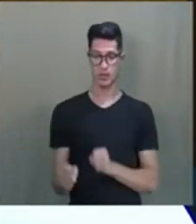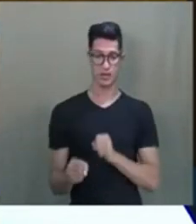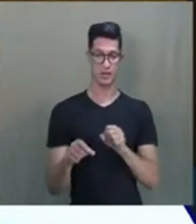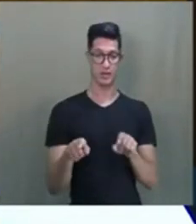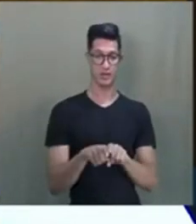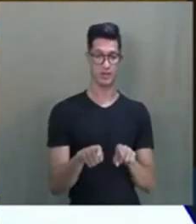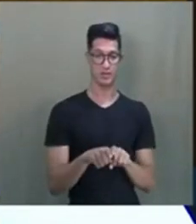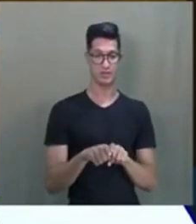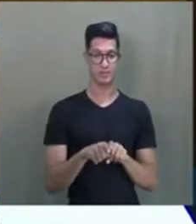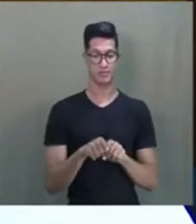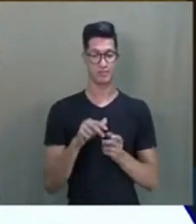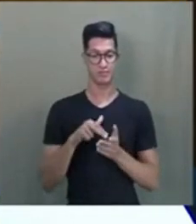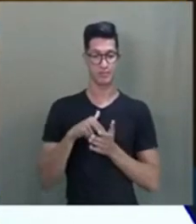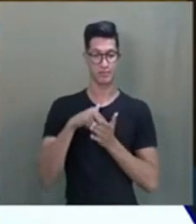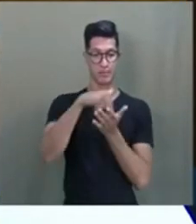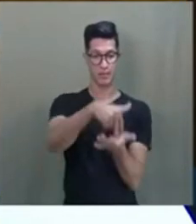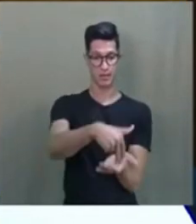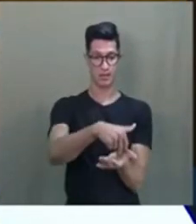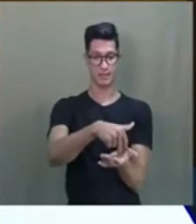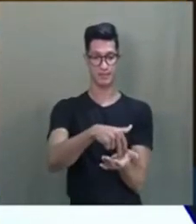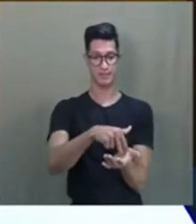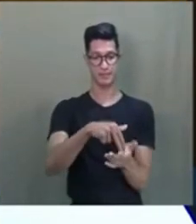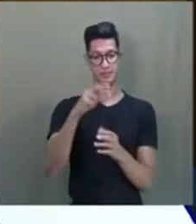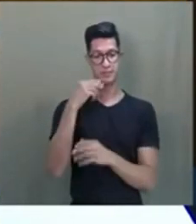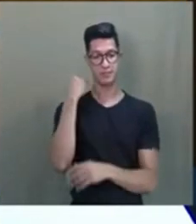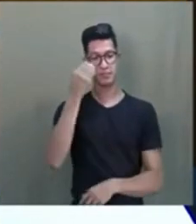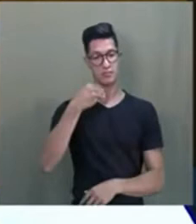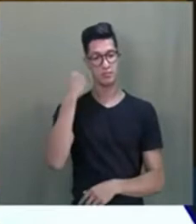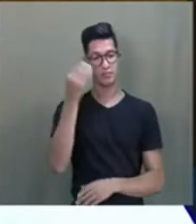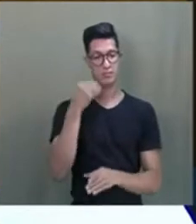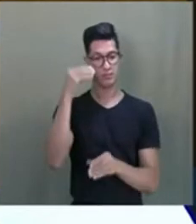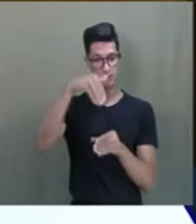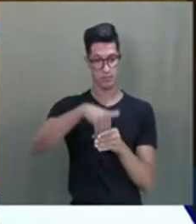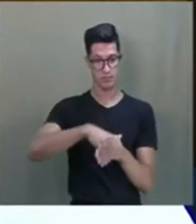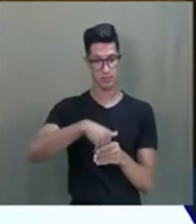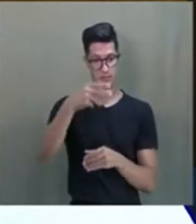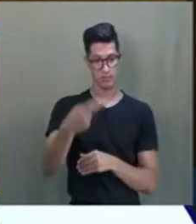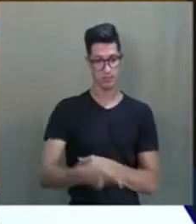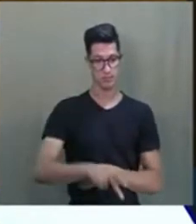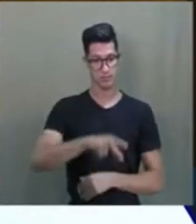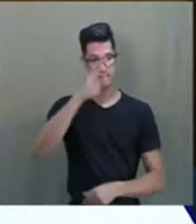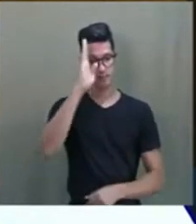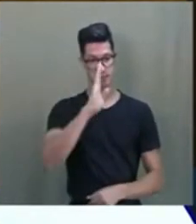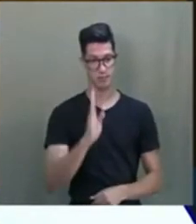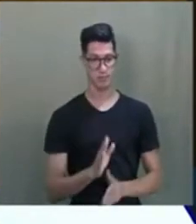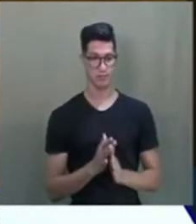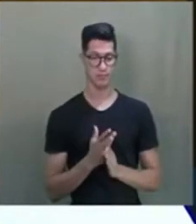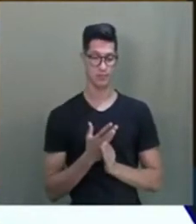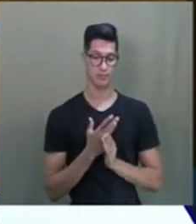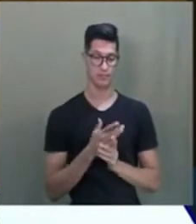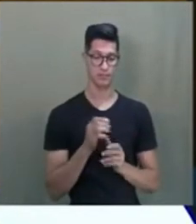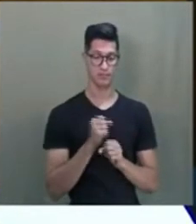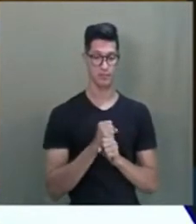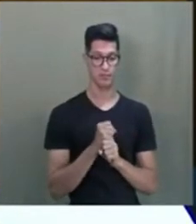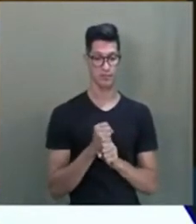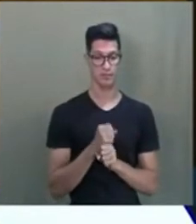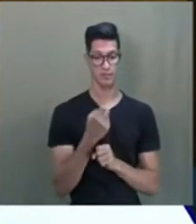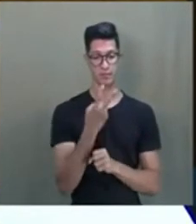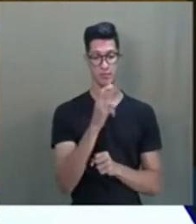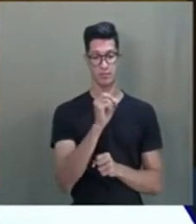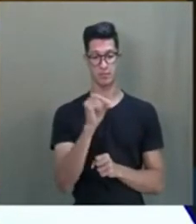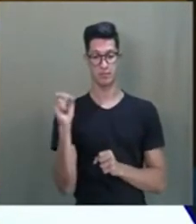e na solidificação da experiência do voto no Brasil. Este ano do bicentenário